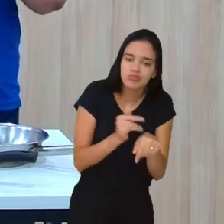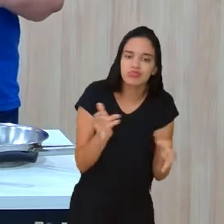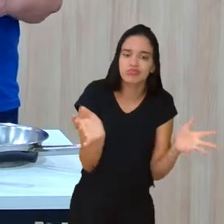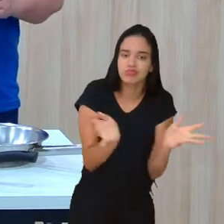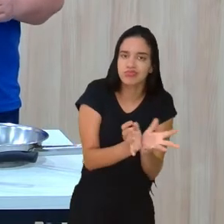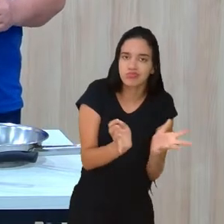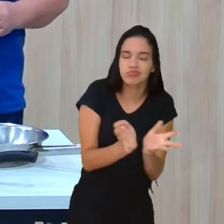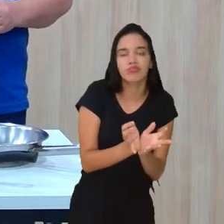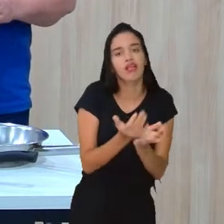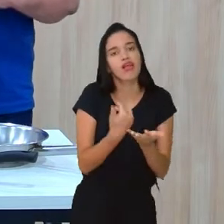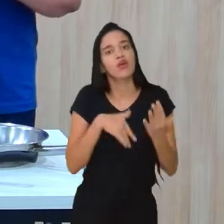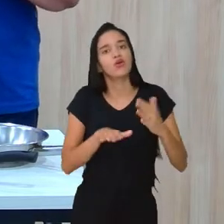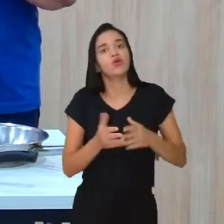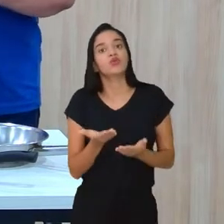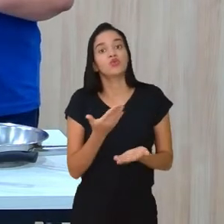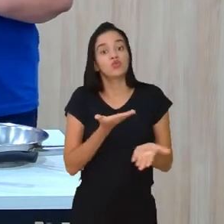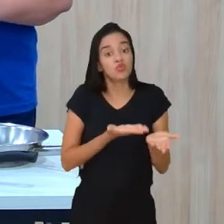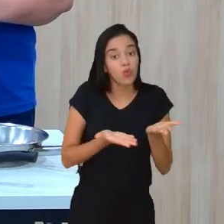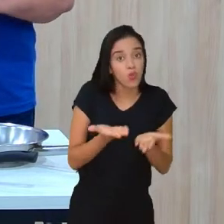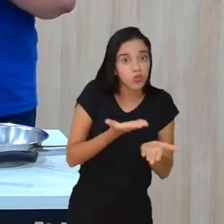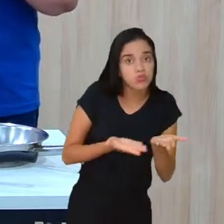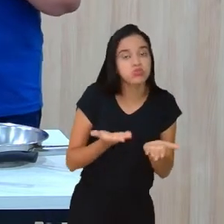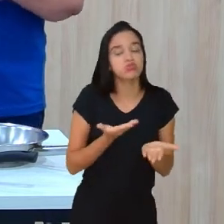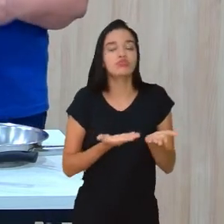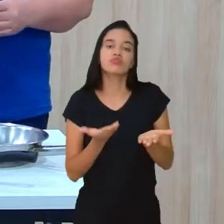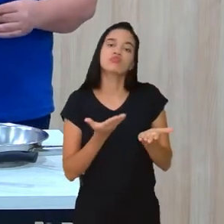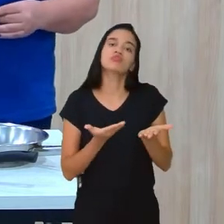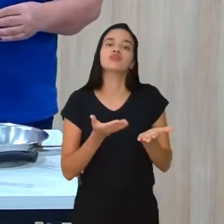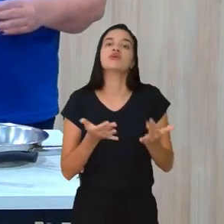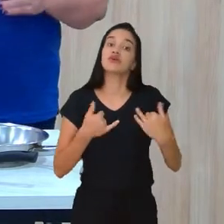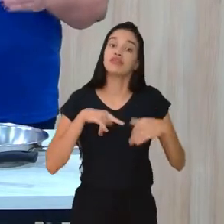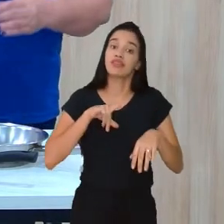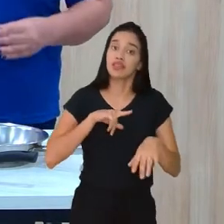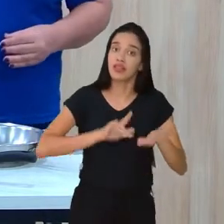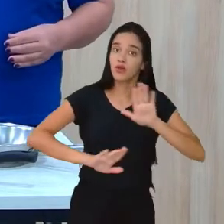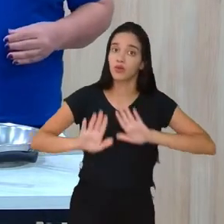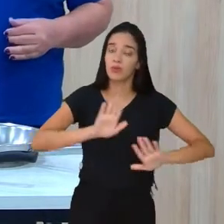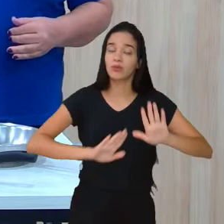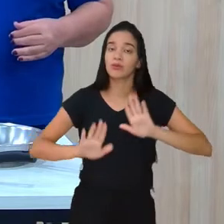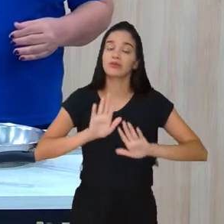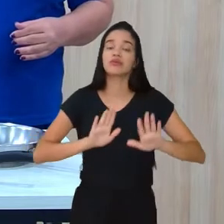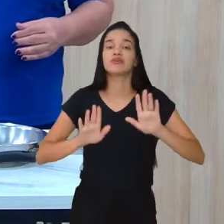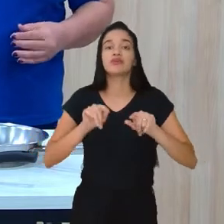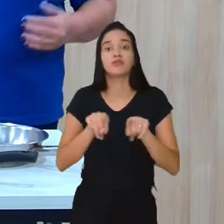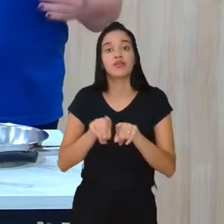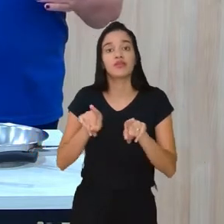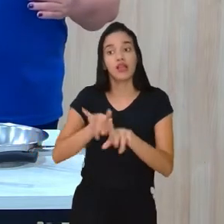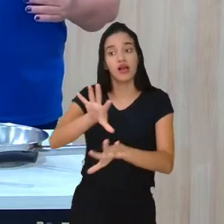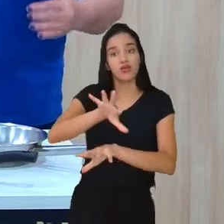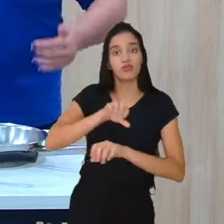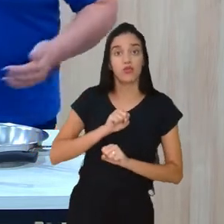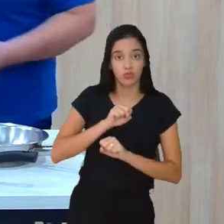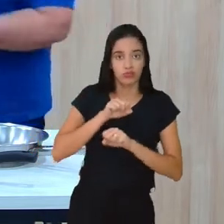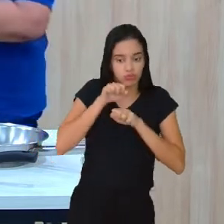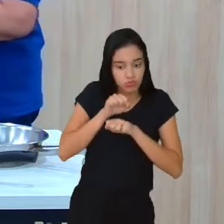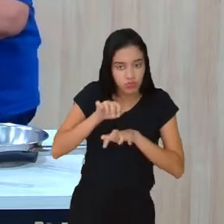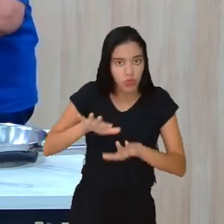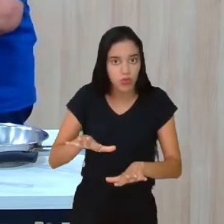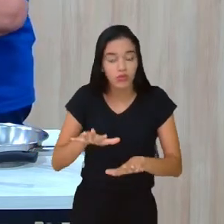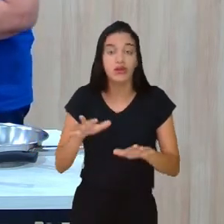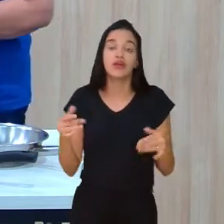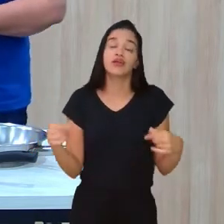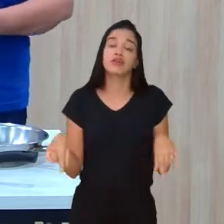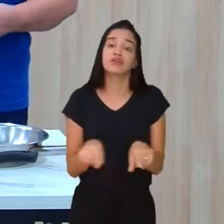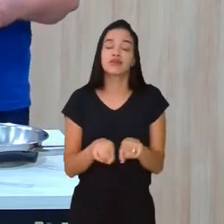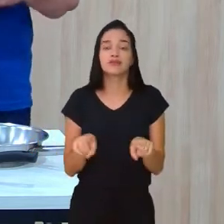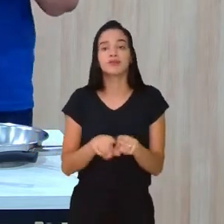com todos os cuidados que existe, né, que está sendo apresentado na questão aí da contaminação. Mas, além de ter essa